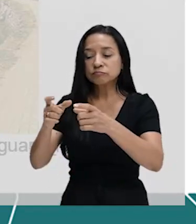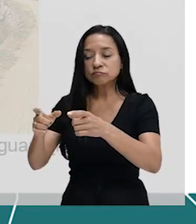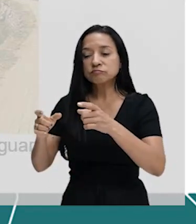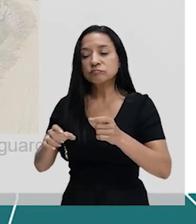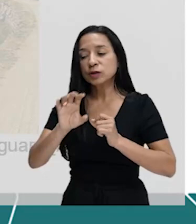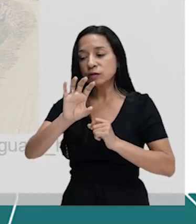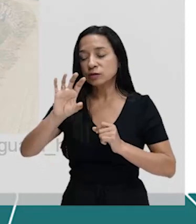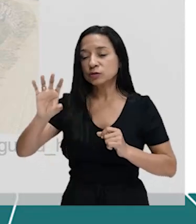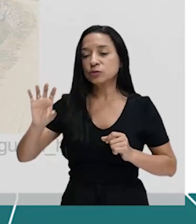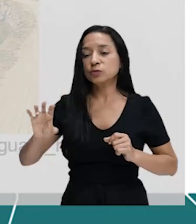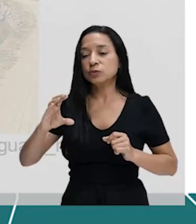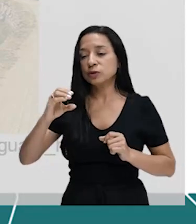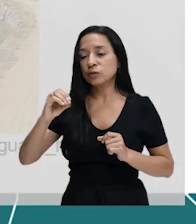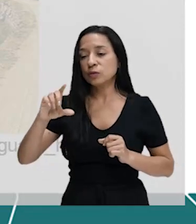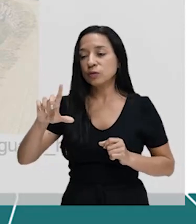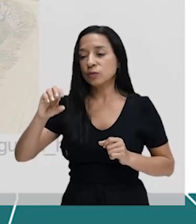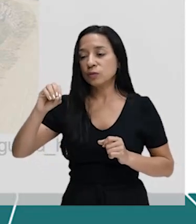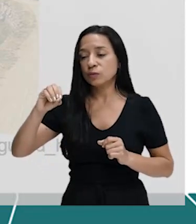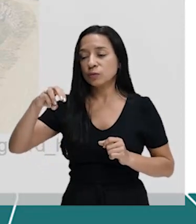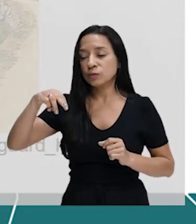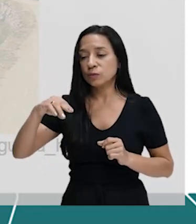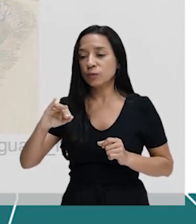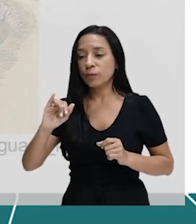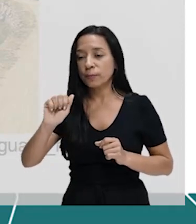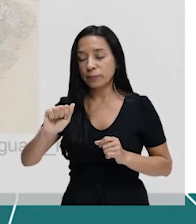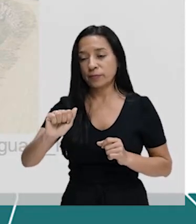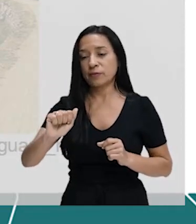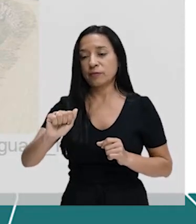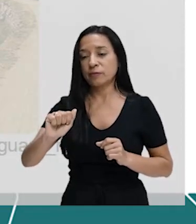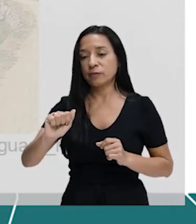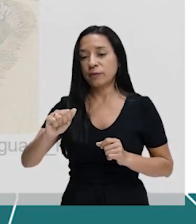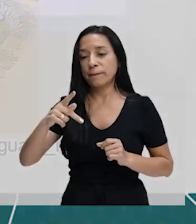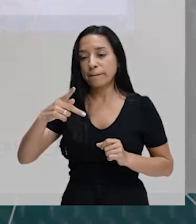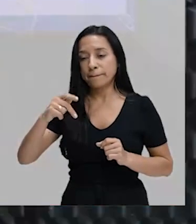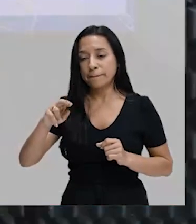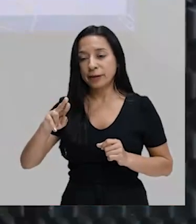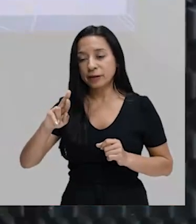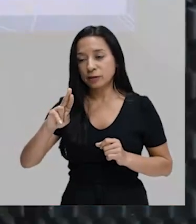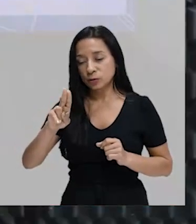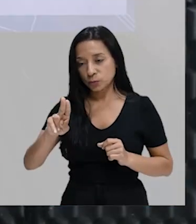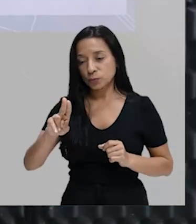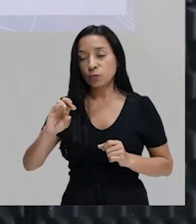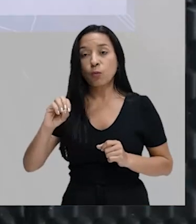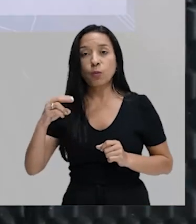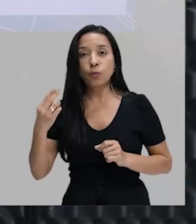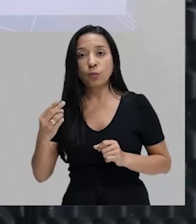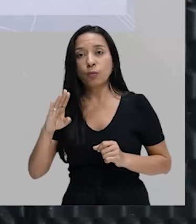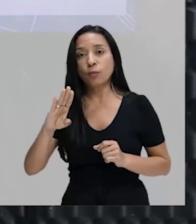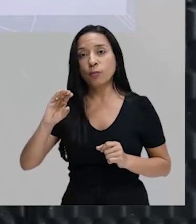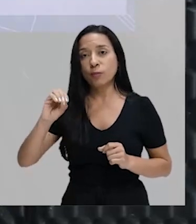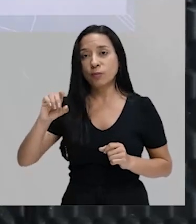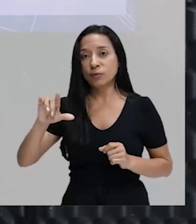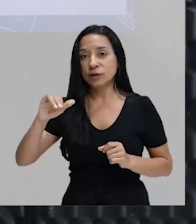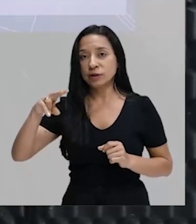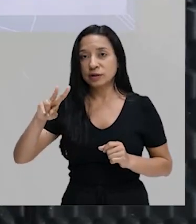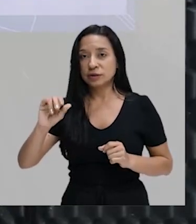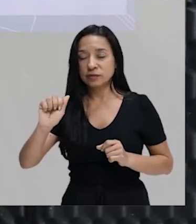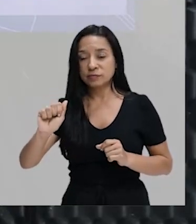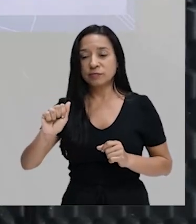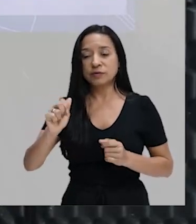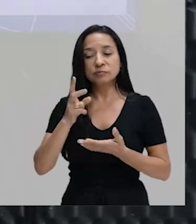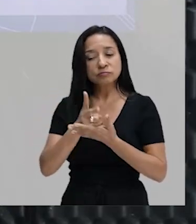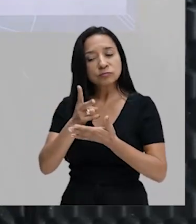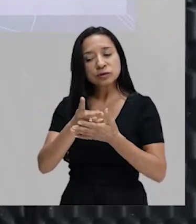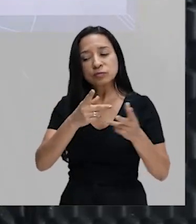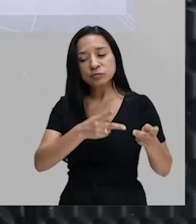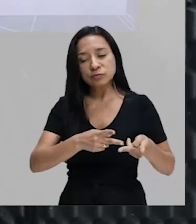regiões da Colômbia, do Peru, da Bolívia, sempre vão visitar as ruínas, da